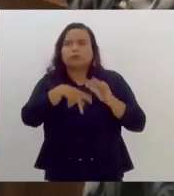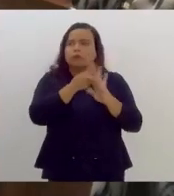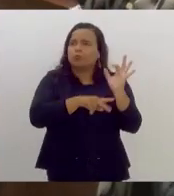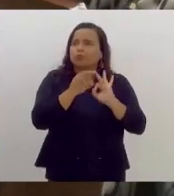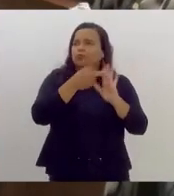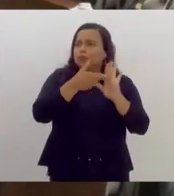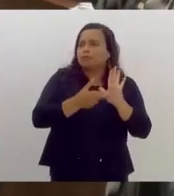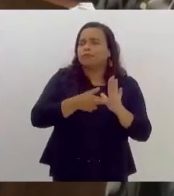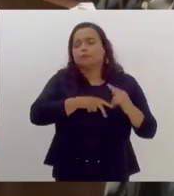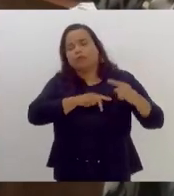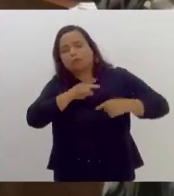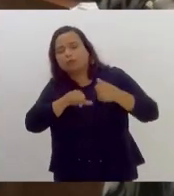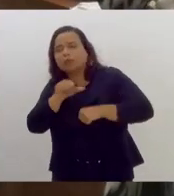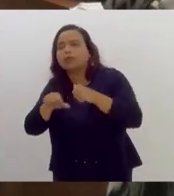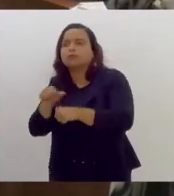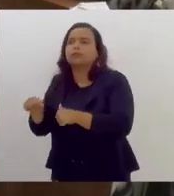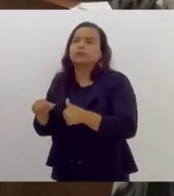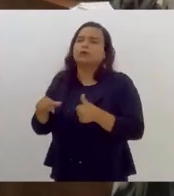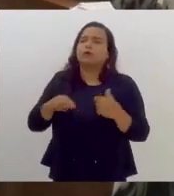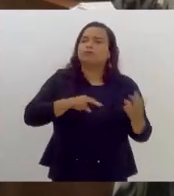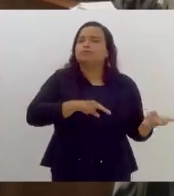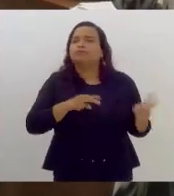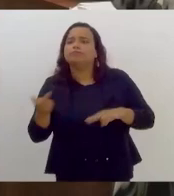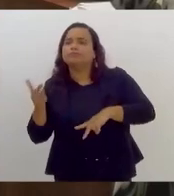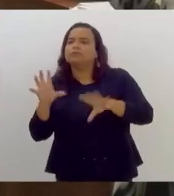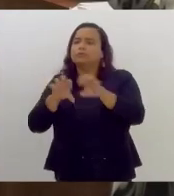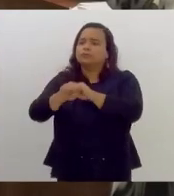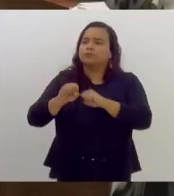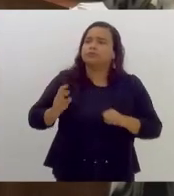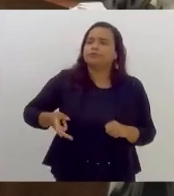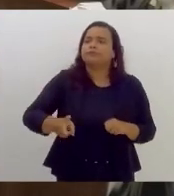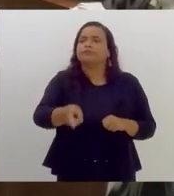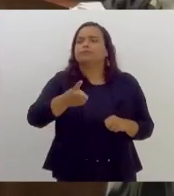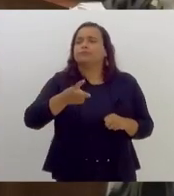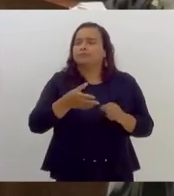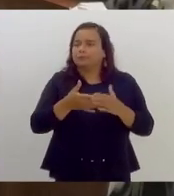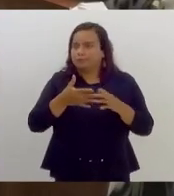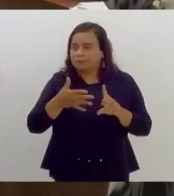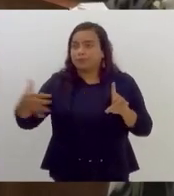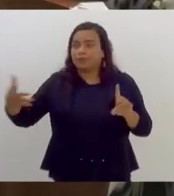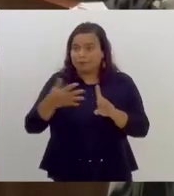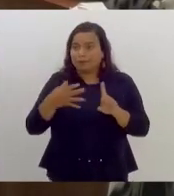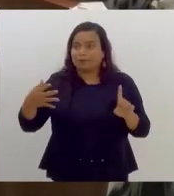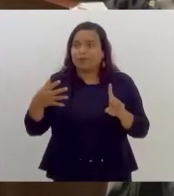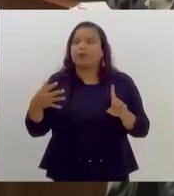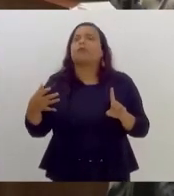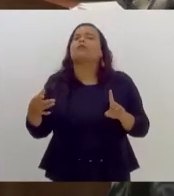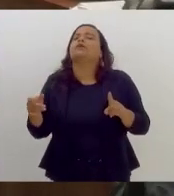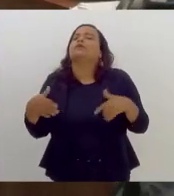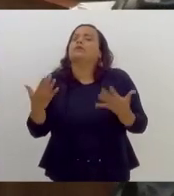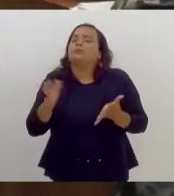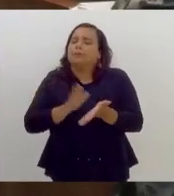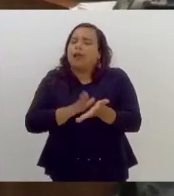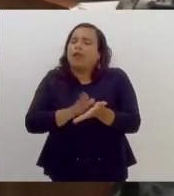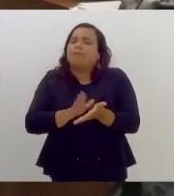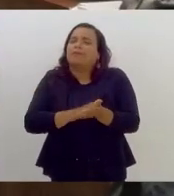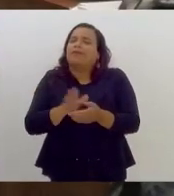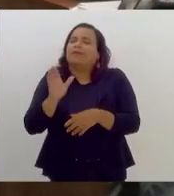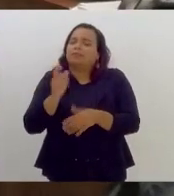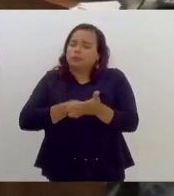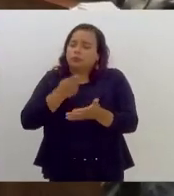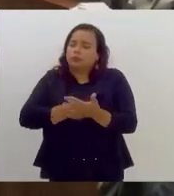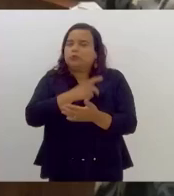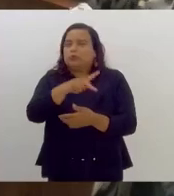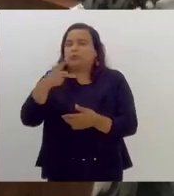né, a transição e por fazer, digamos assim, a formação continuada dos novos. Por isso, parabéns à luta de animadores e animadoras culturais do Estado do Rio de